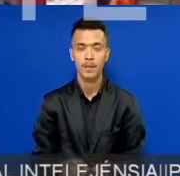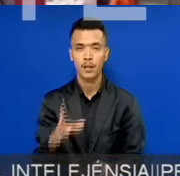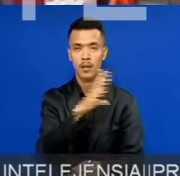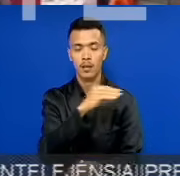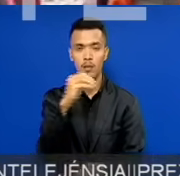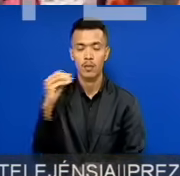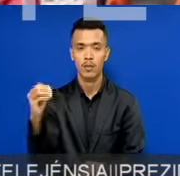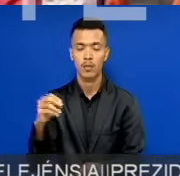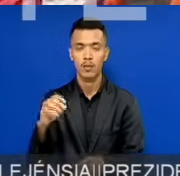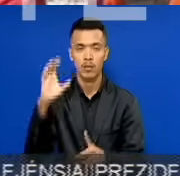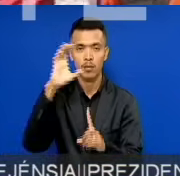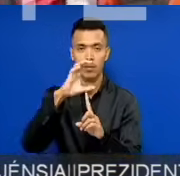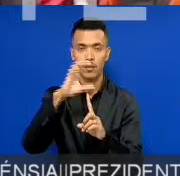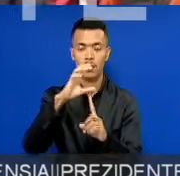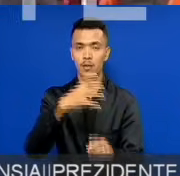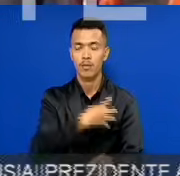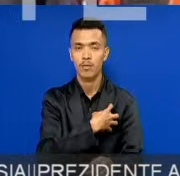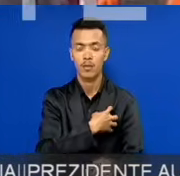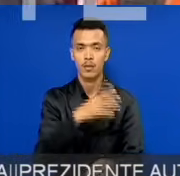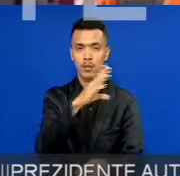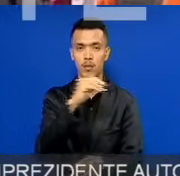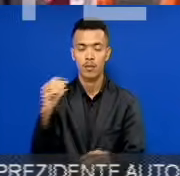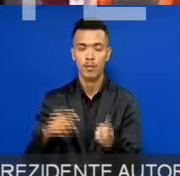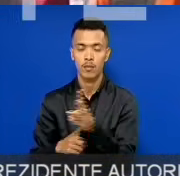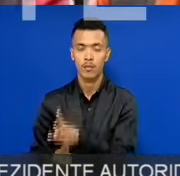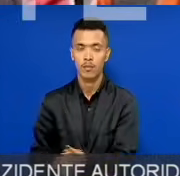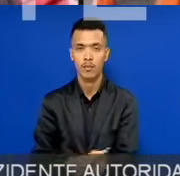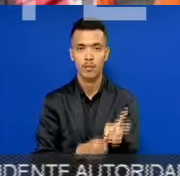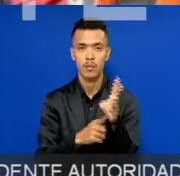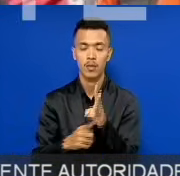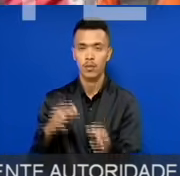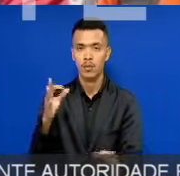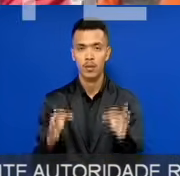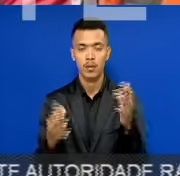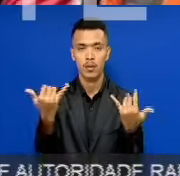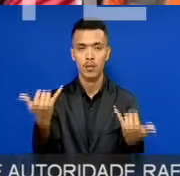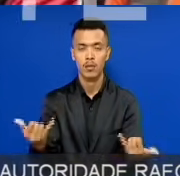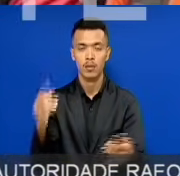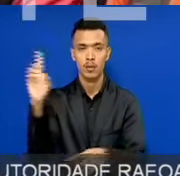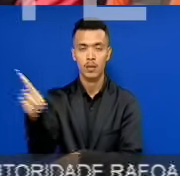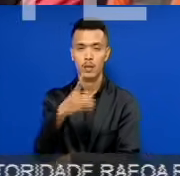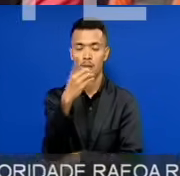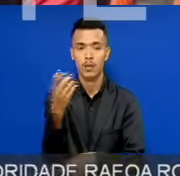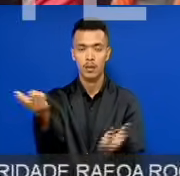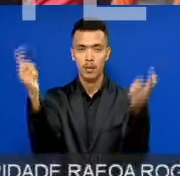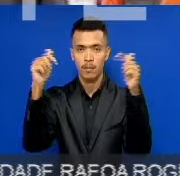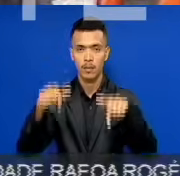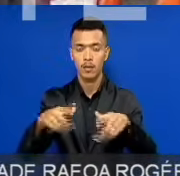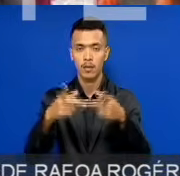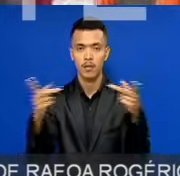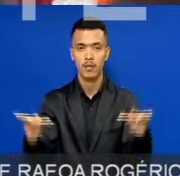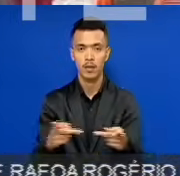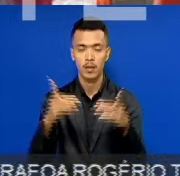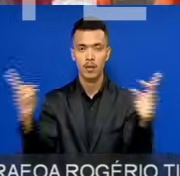nomos sitania comandante esquadra, nomos bombeiros, ento o hinda resan ami toker siha fatin ne acontece algo acontecimento. Ami